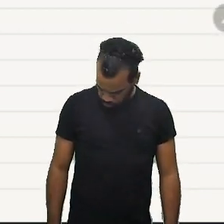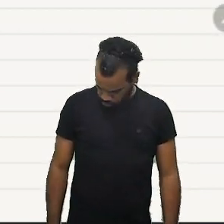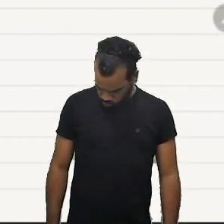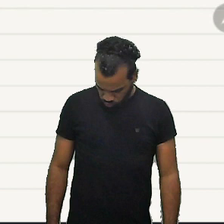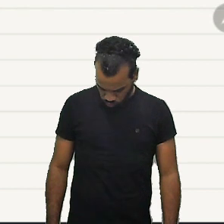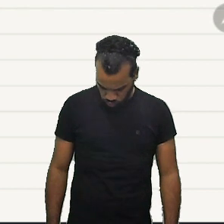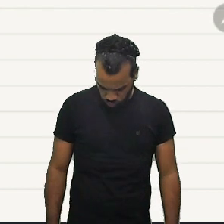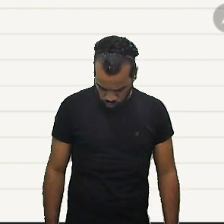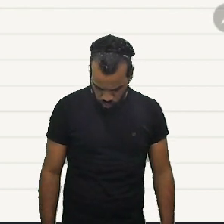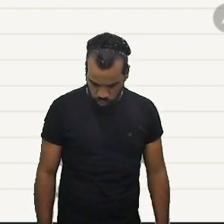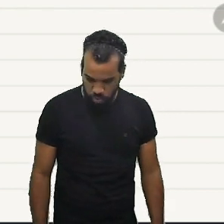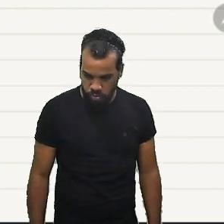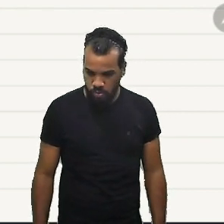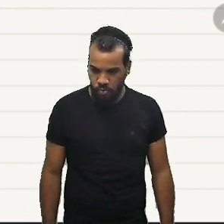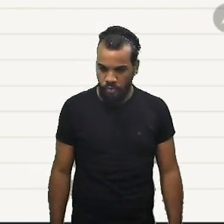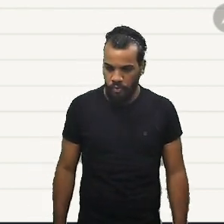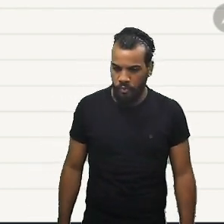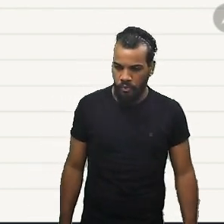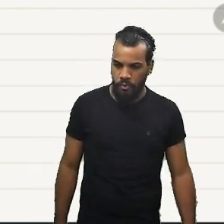é porque não